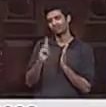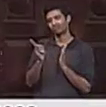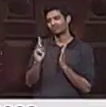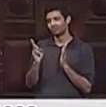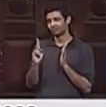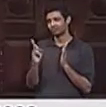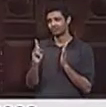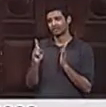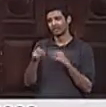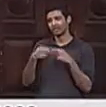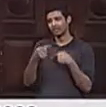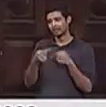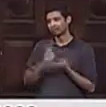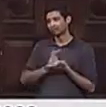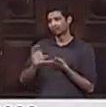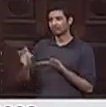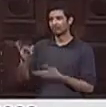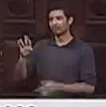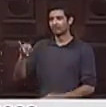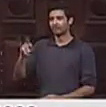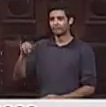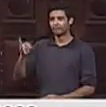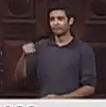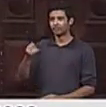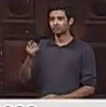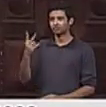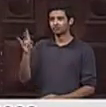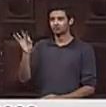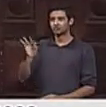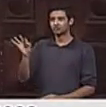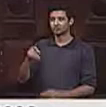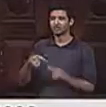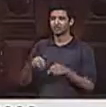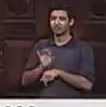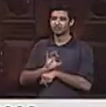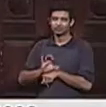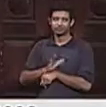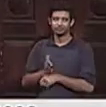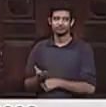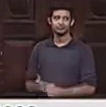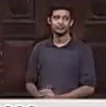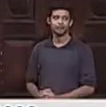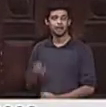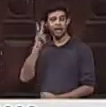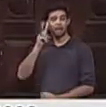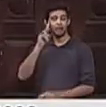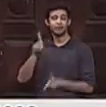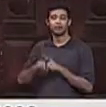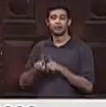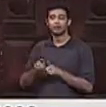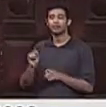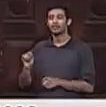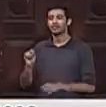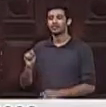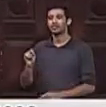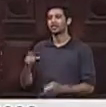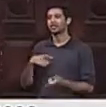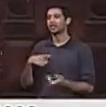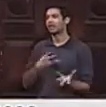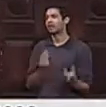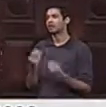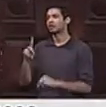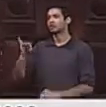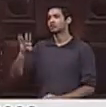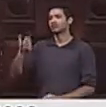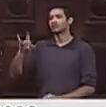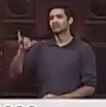e não repassa à FAPERJ os seus 2% constitucionais. Lembrou-se, inclusive, que para além das universidades estaduais